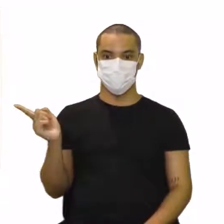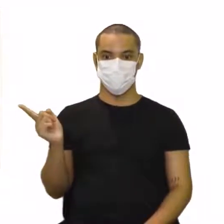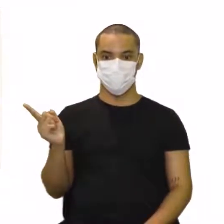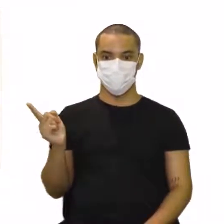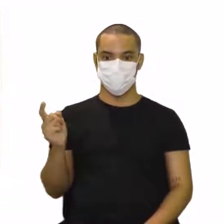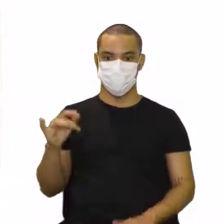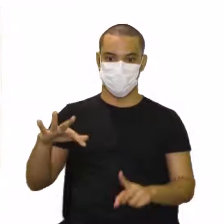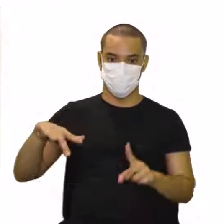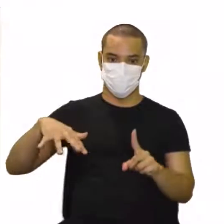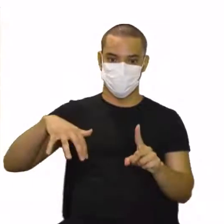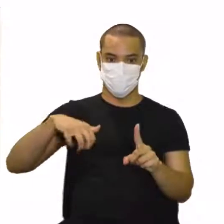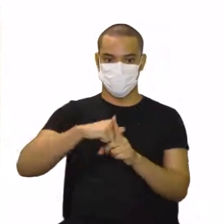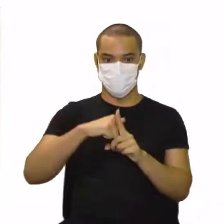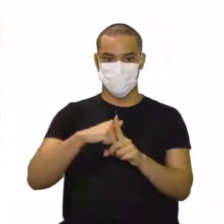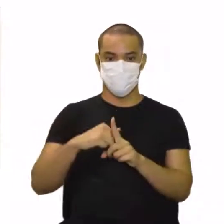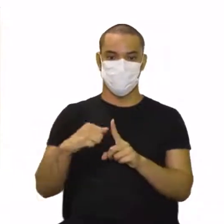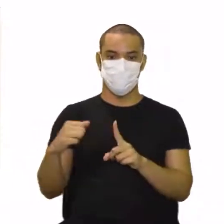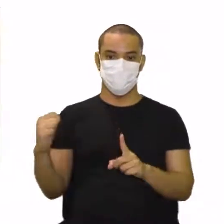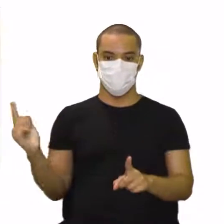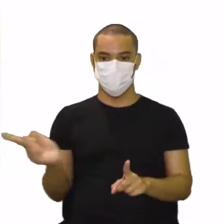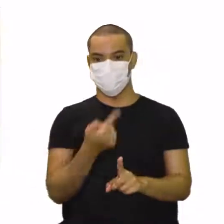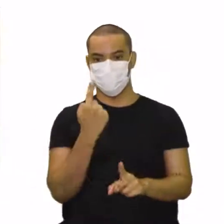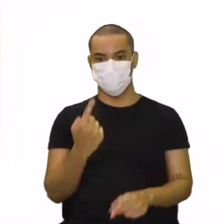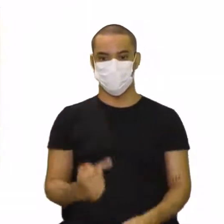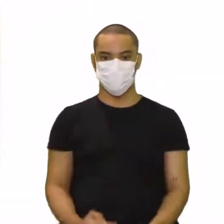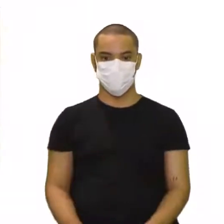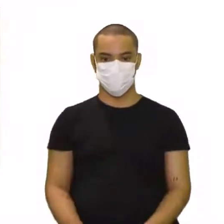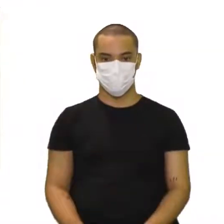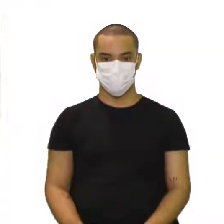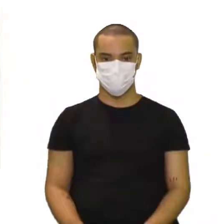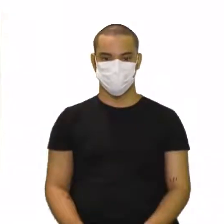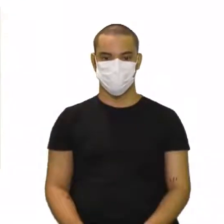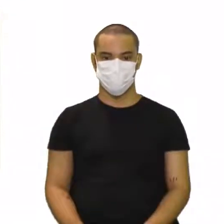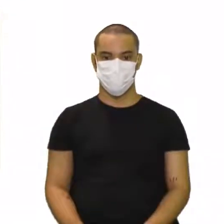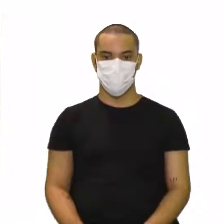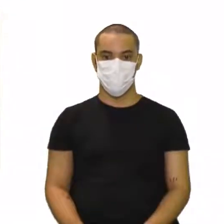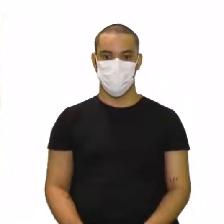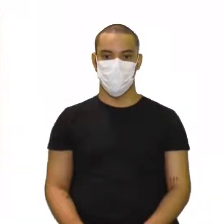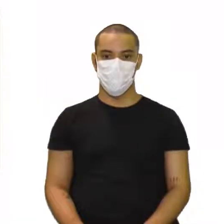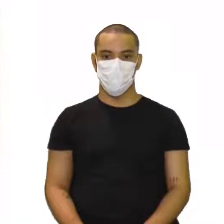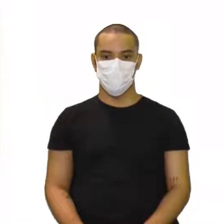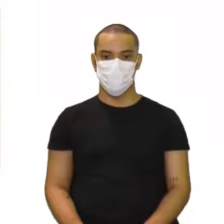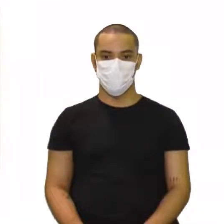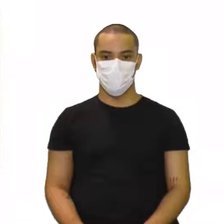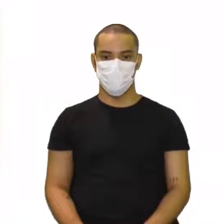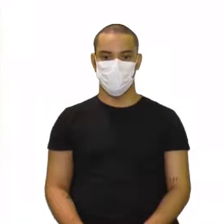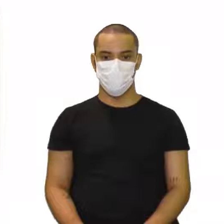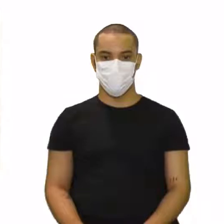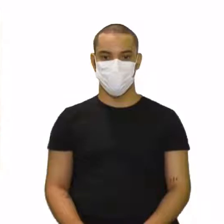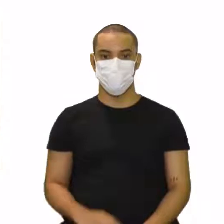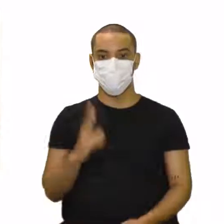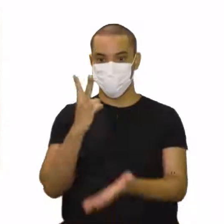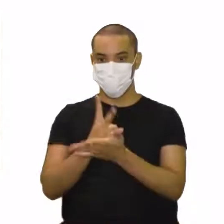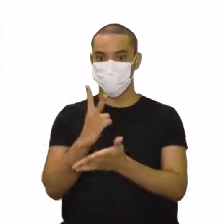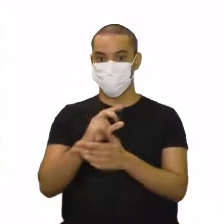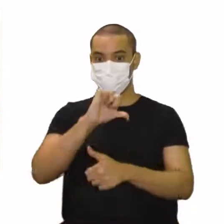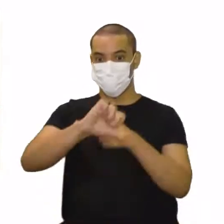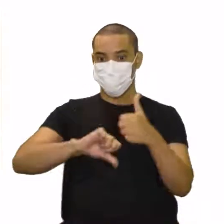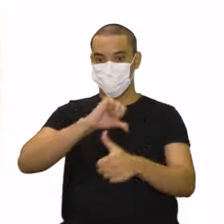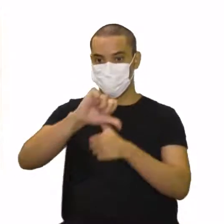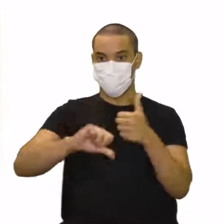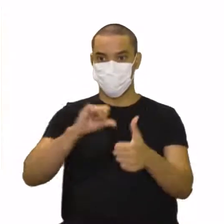atrai a bolinha, tá vendo? Ele puxa, aí pelo impacto ele lança outra. Aí ele vem nesse ímã, ele é